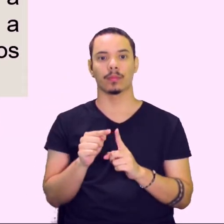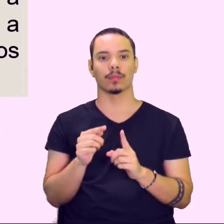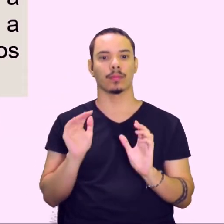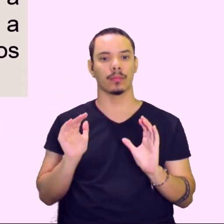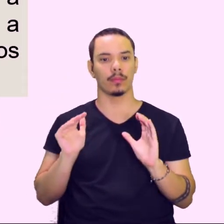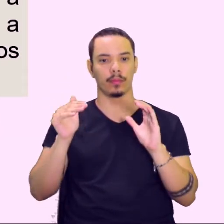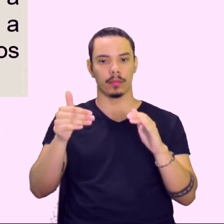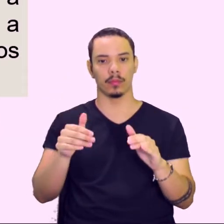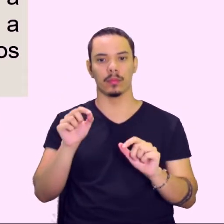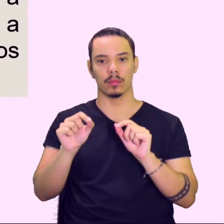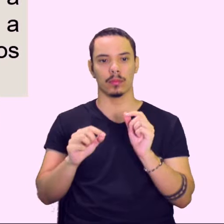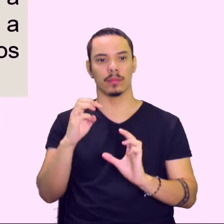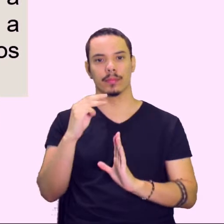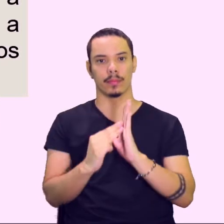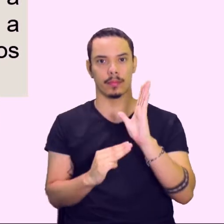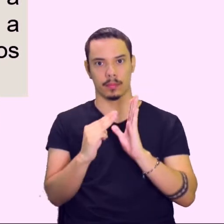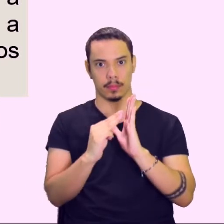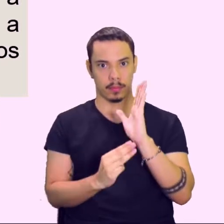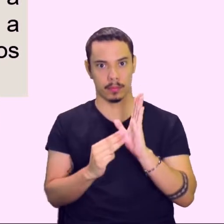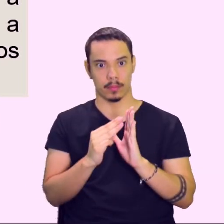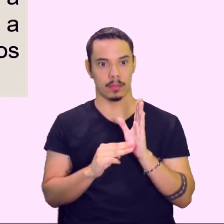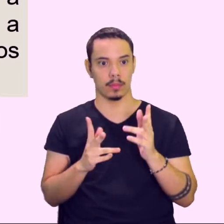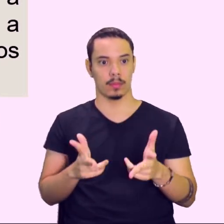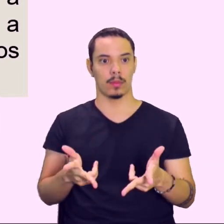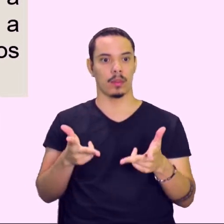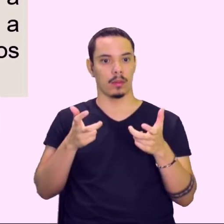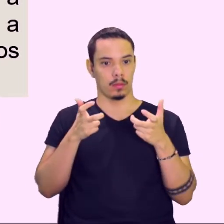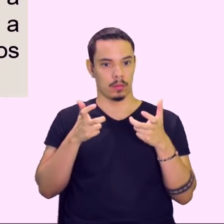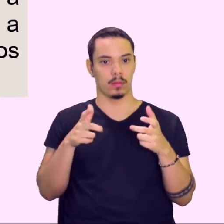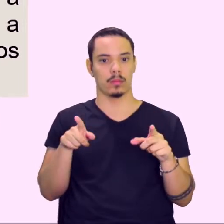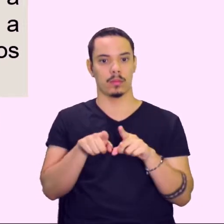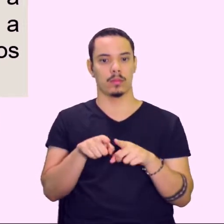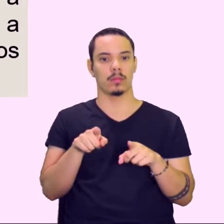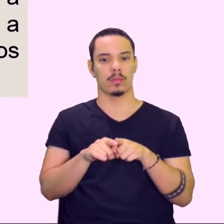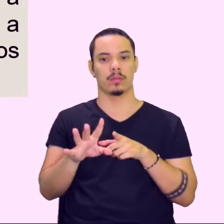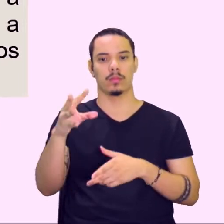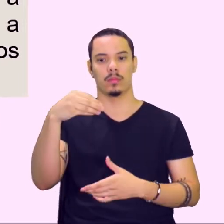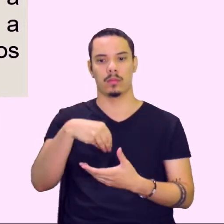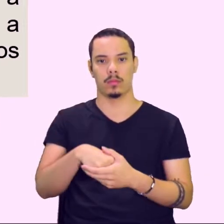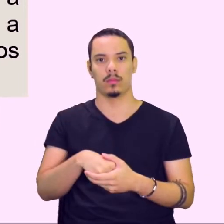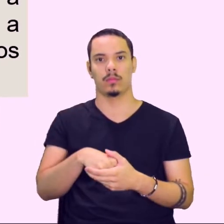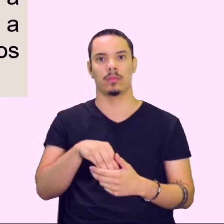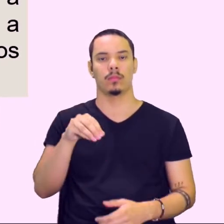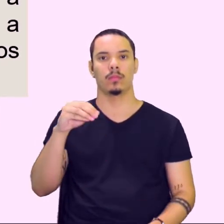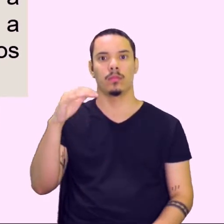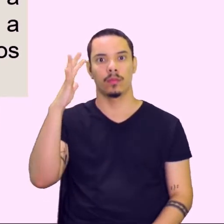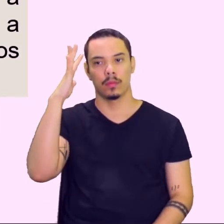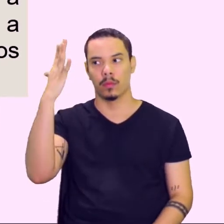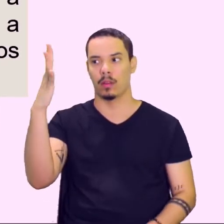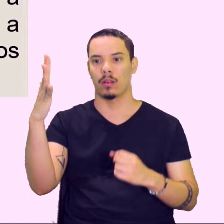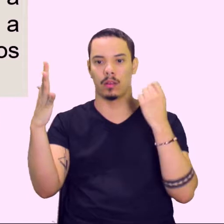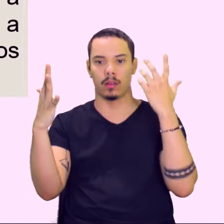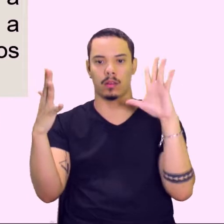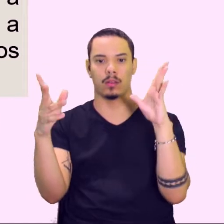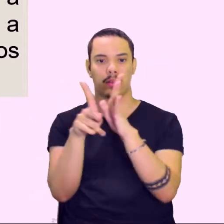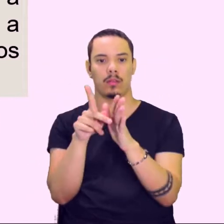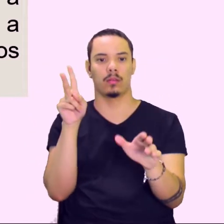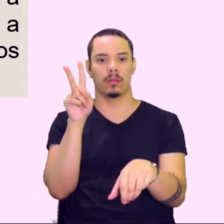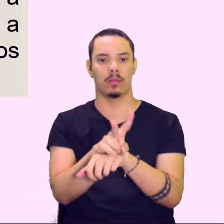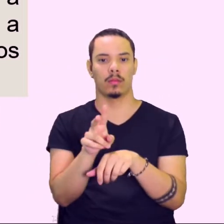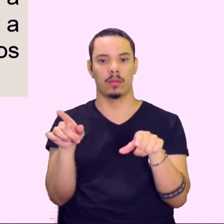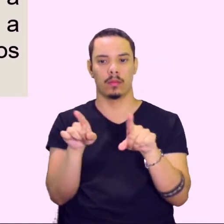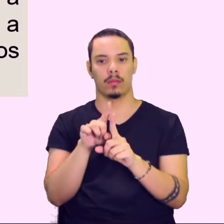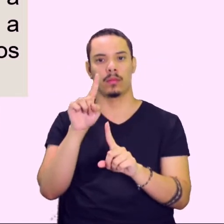para a exploração sustentável de floresta nativa e a pesquisa científica, a manutenção dos recursos